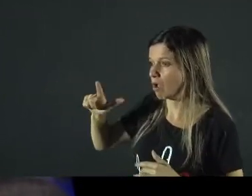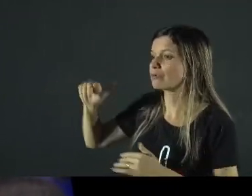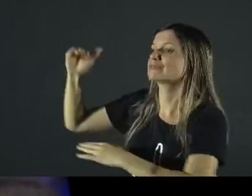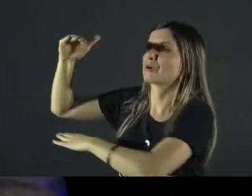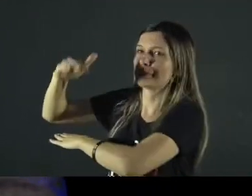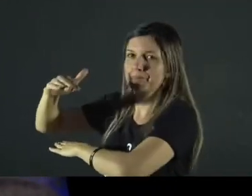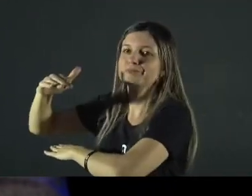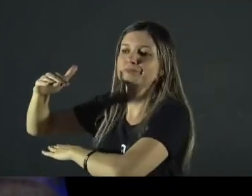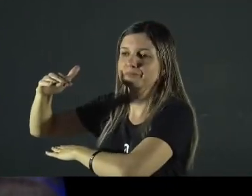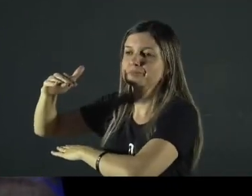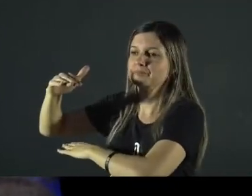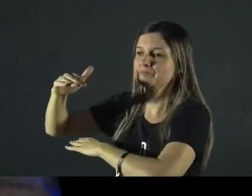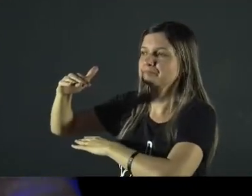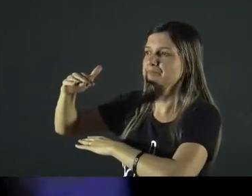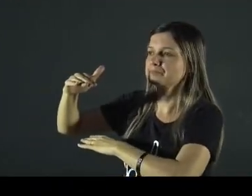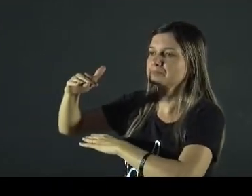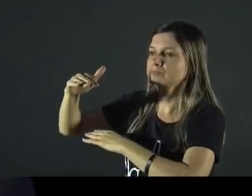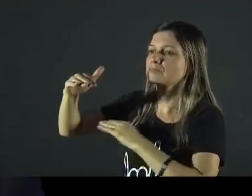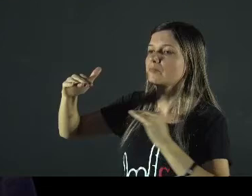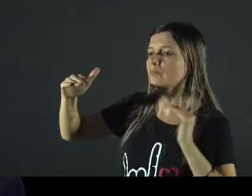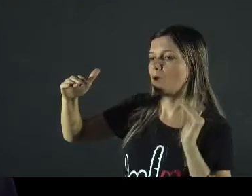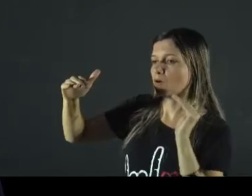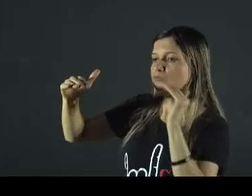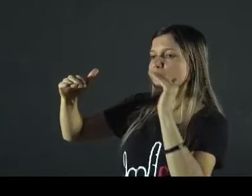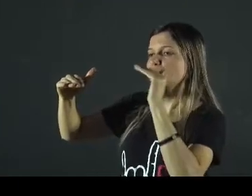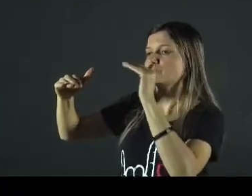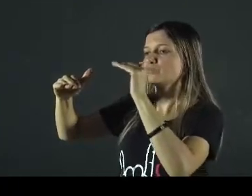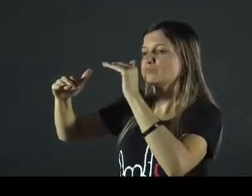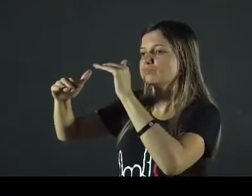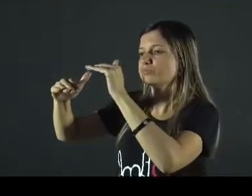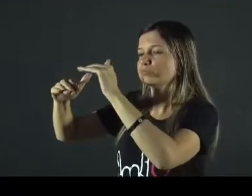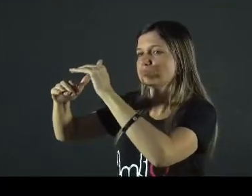a ponte. E nós conseguimos atravessar.